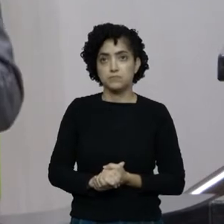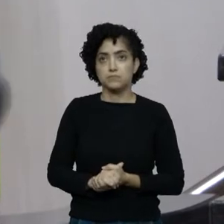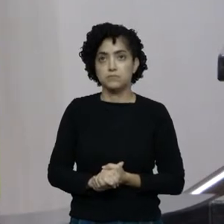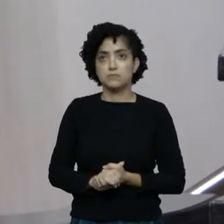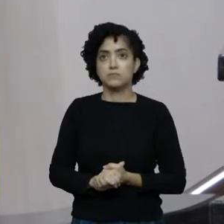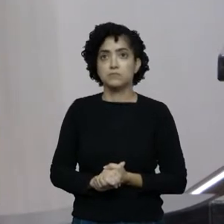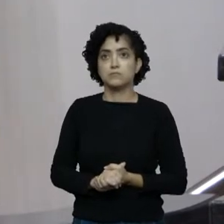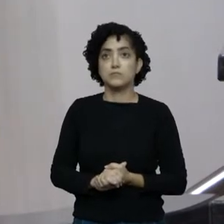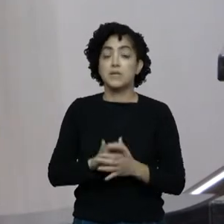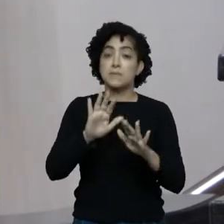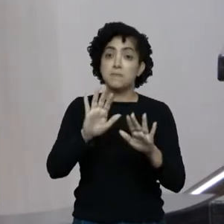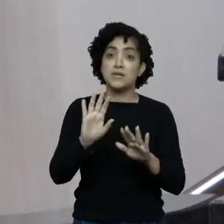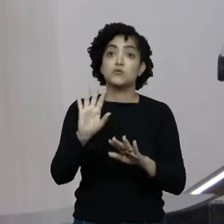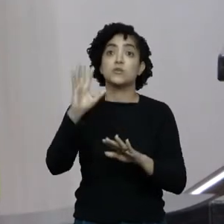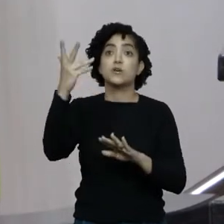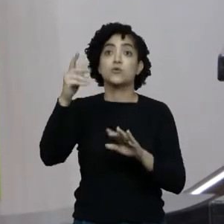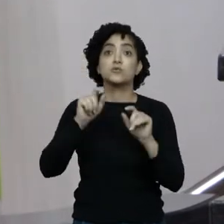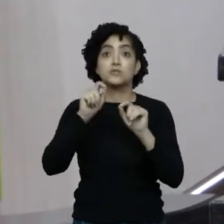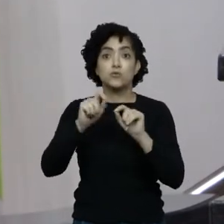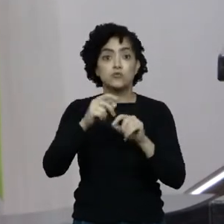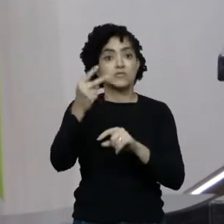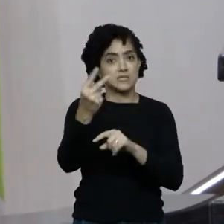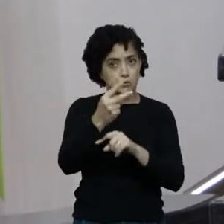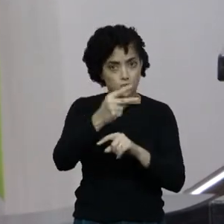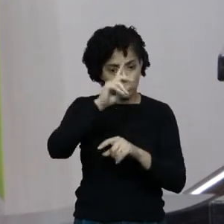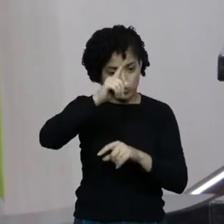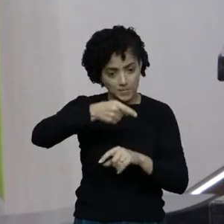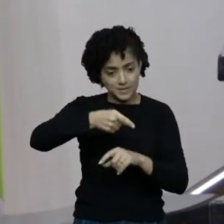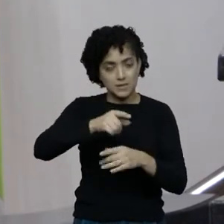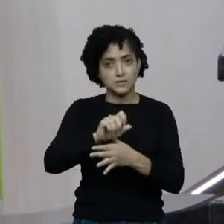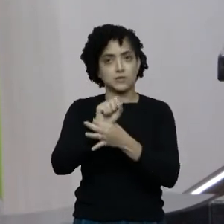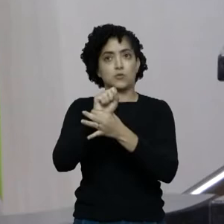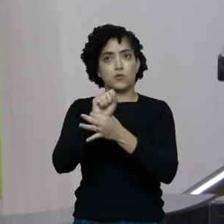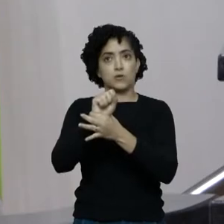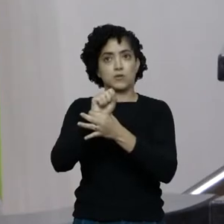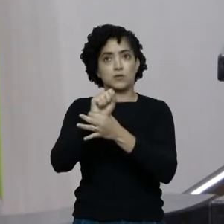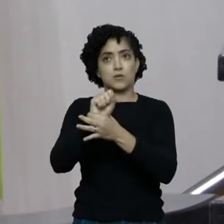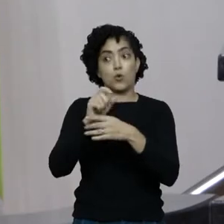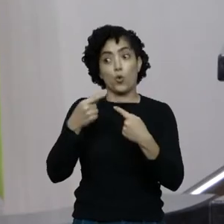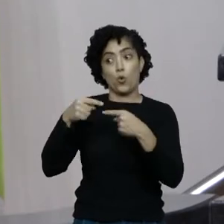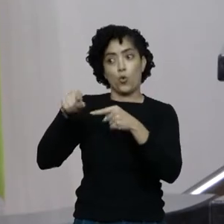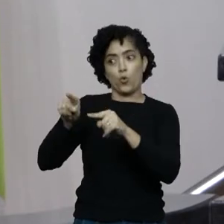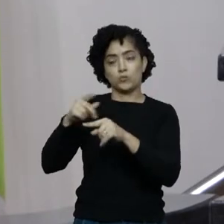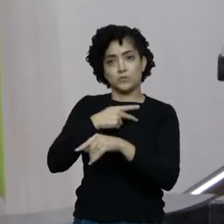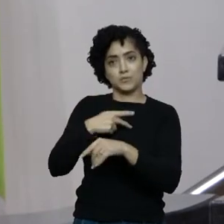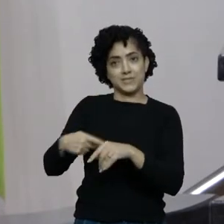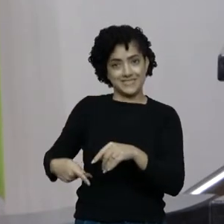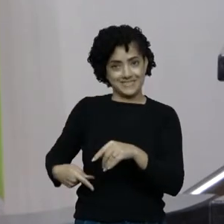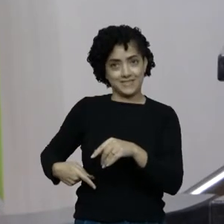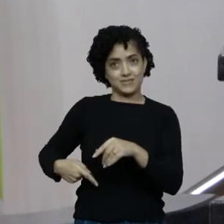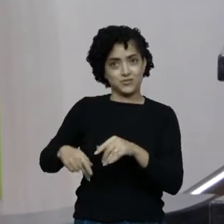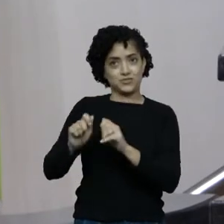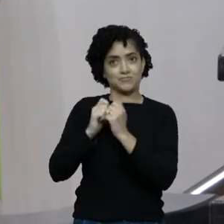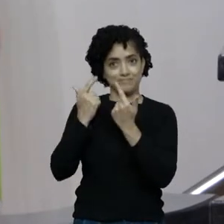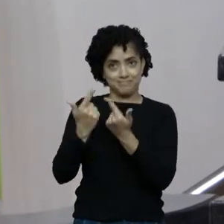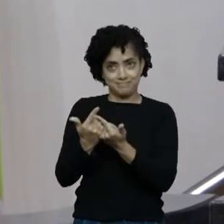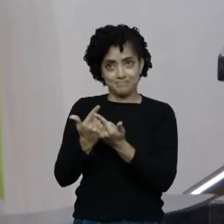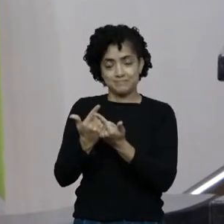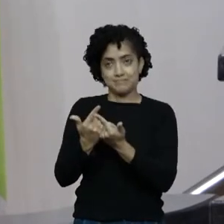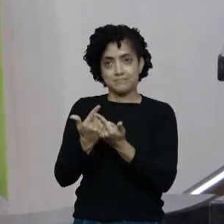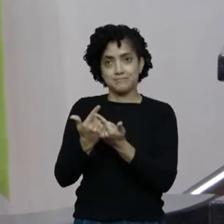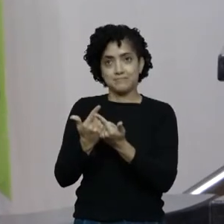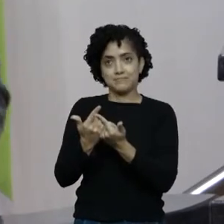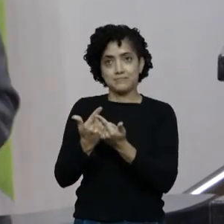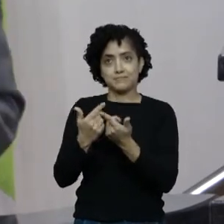e o que aconteceu é que ele entrou com o segundo Mandado de Segurança contra o presidente da casa e joga que permite aqui